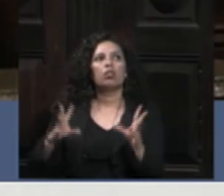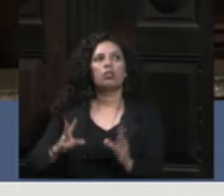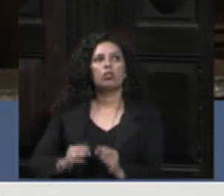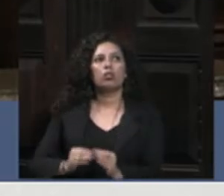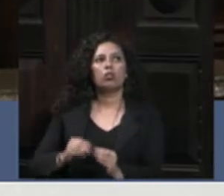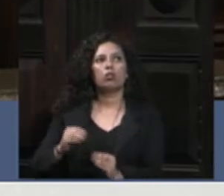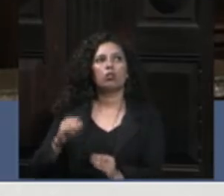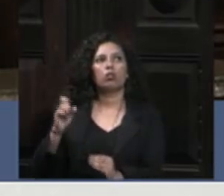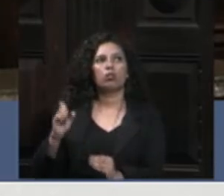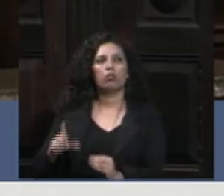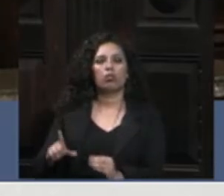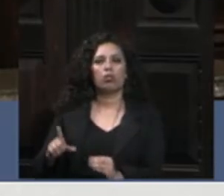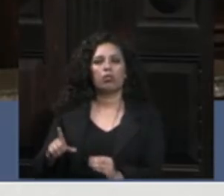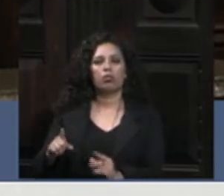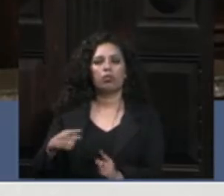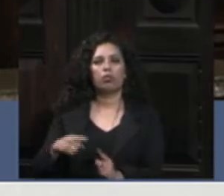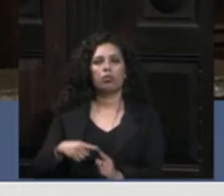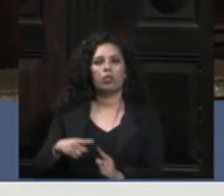primeiro,